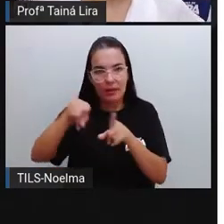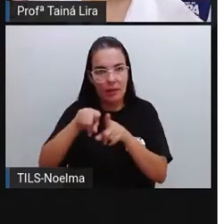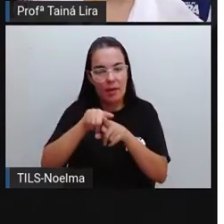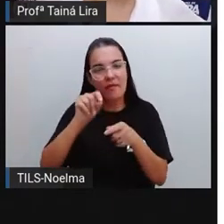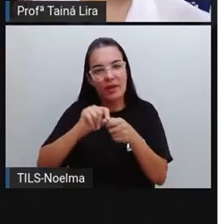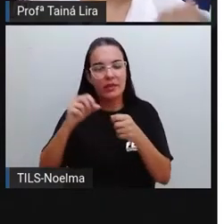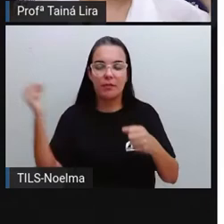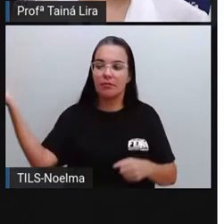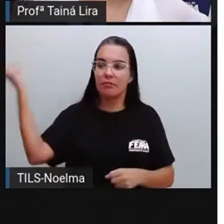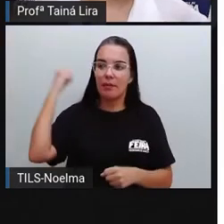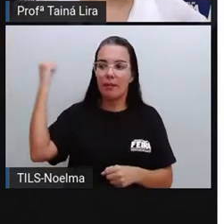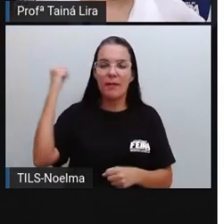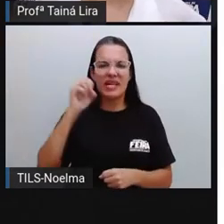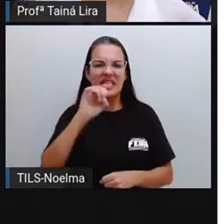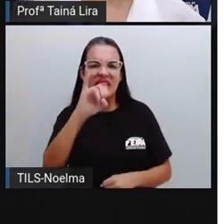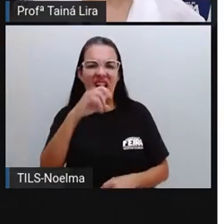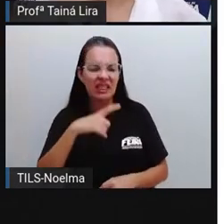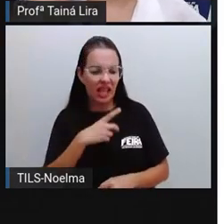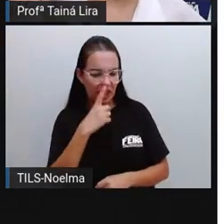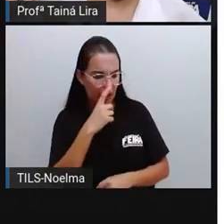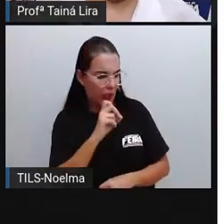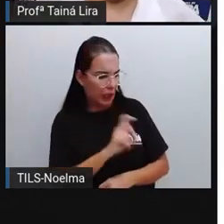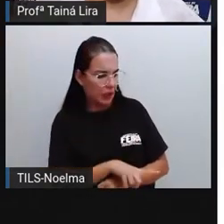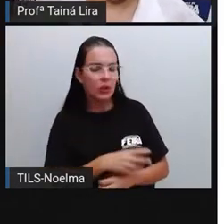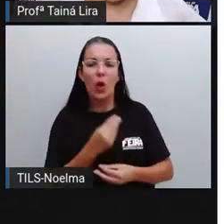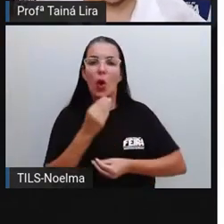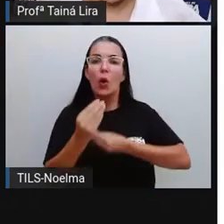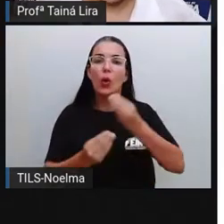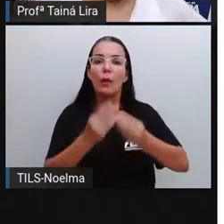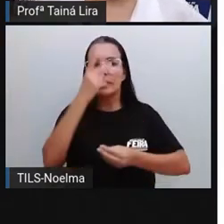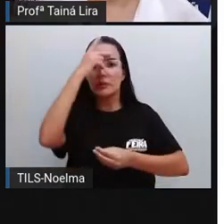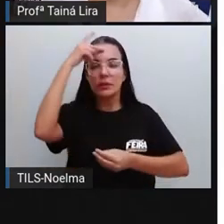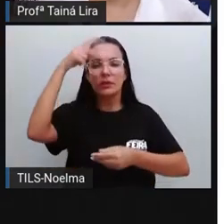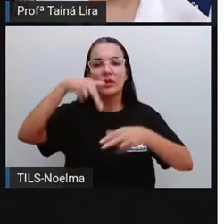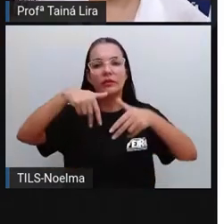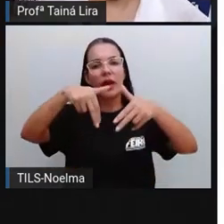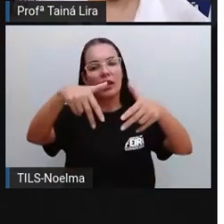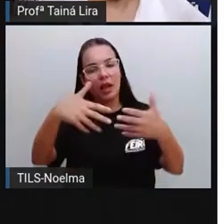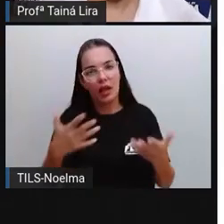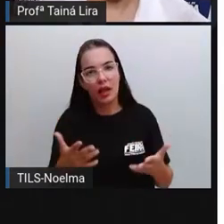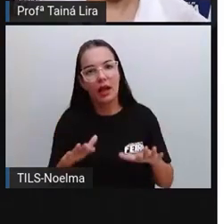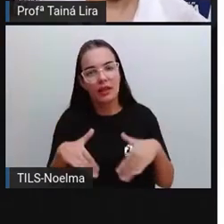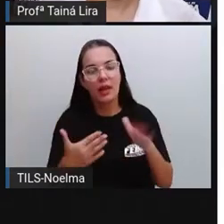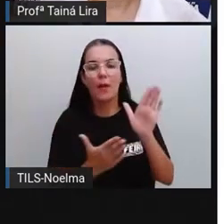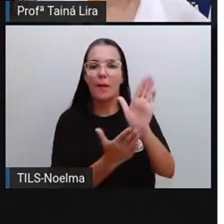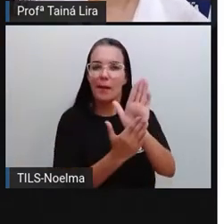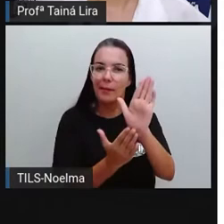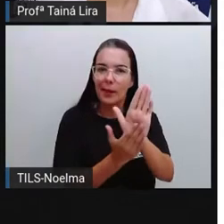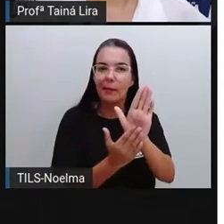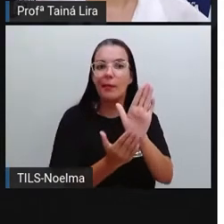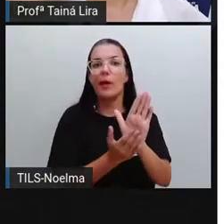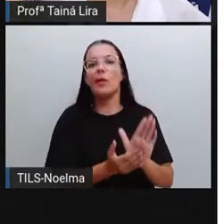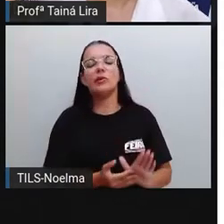jogar lixo e entulho ali. Por onde é que os pedestres vão andar? Então, essa é uma campanha, né?